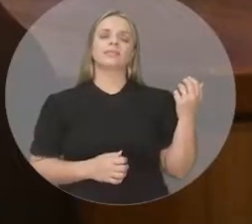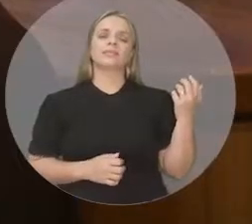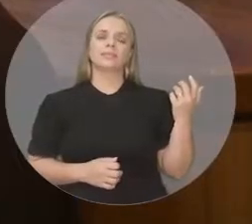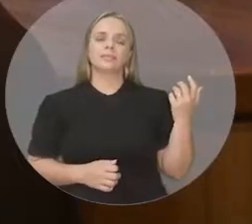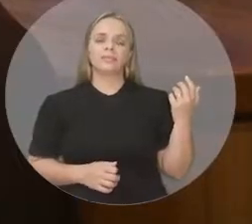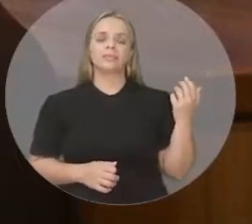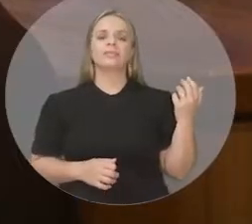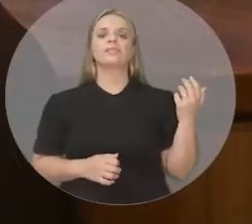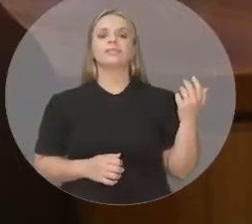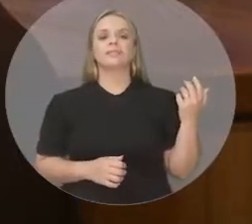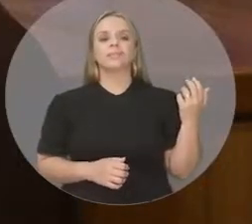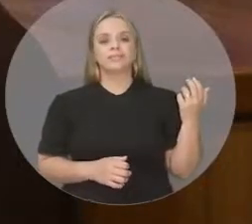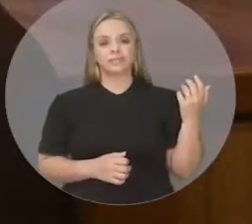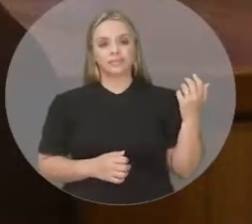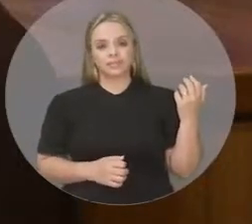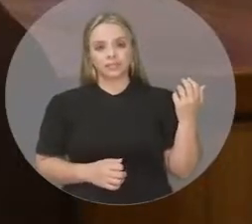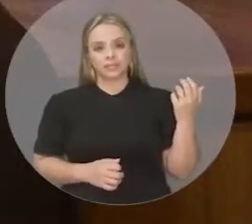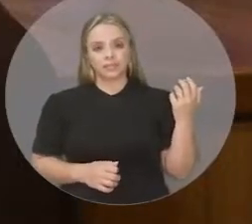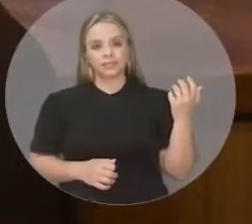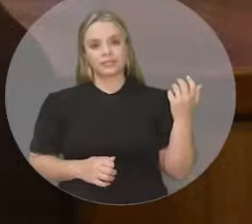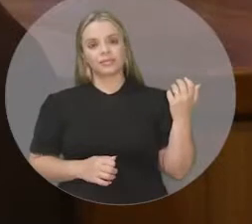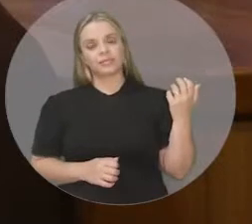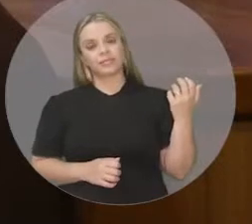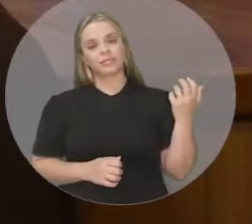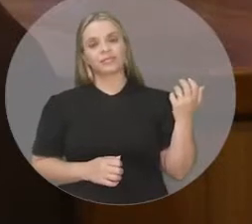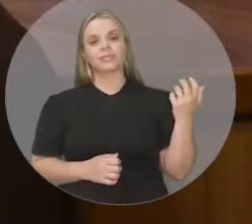papo perguntando pra você sobre essa